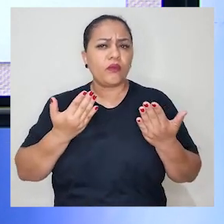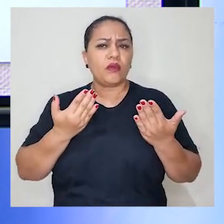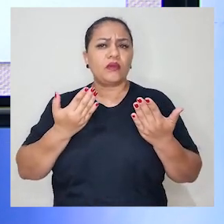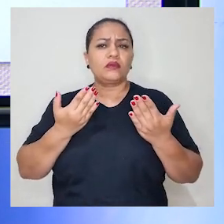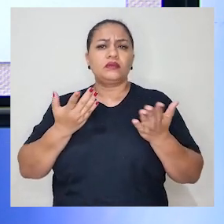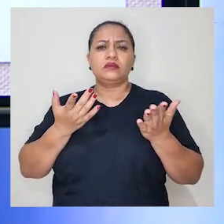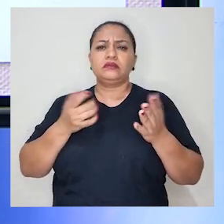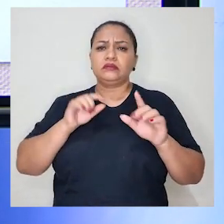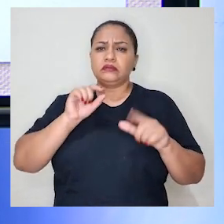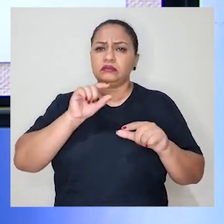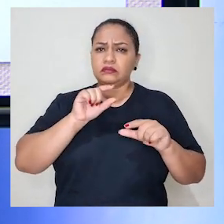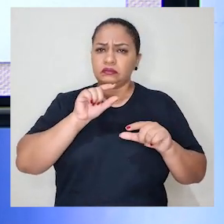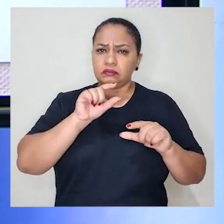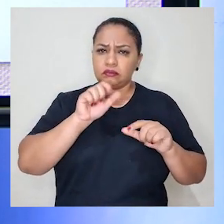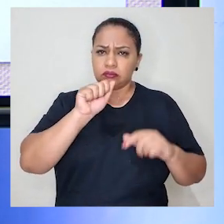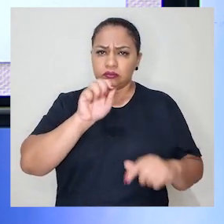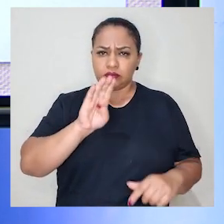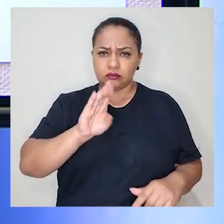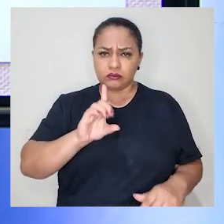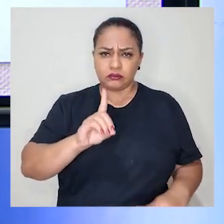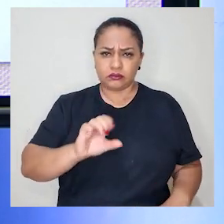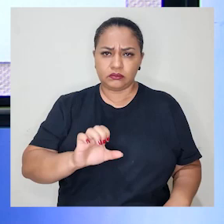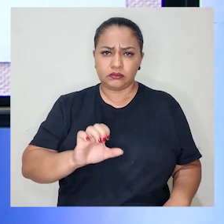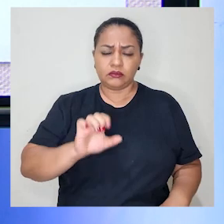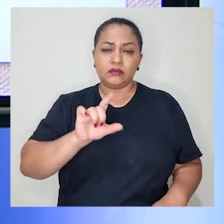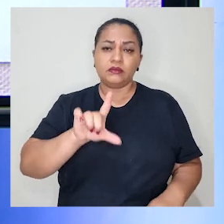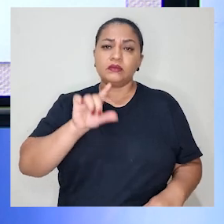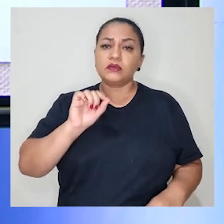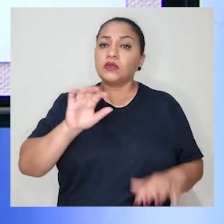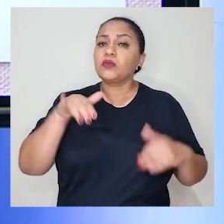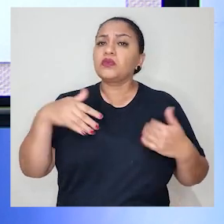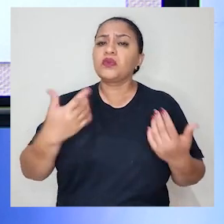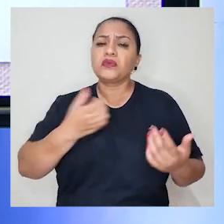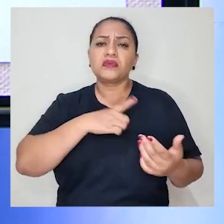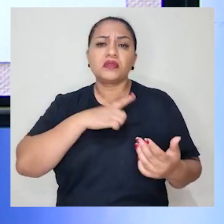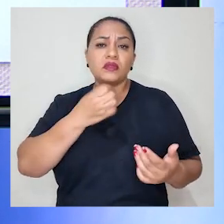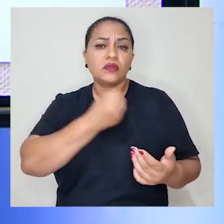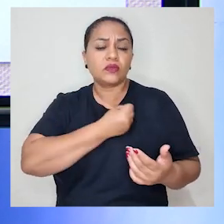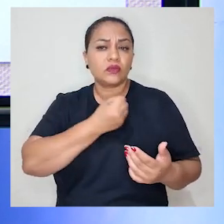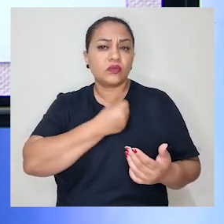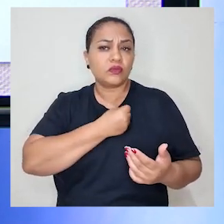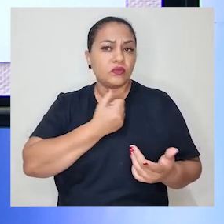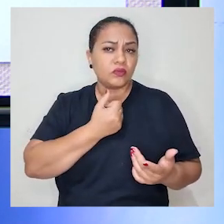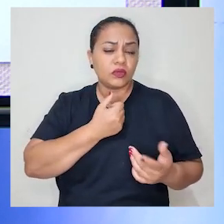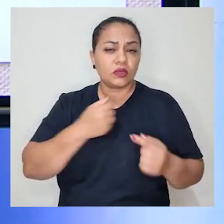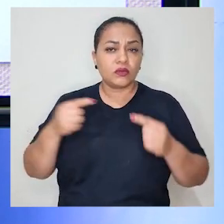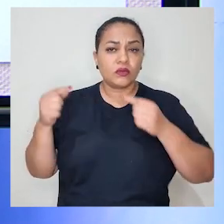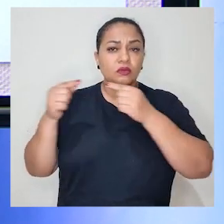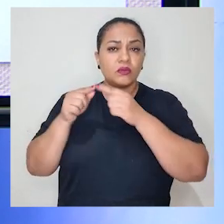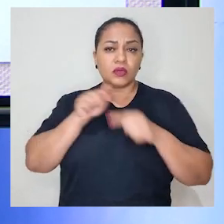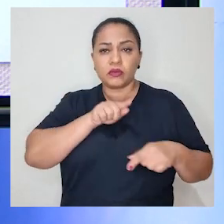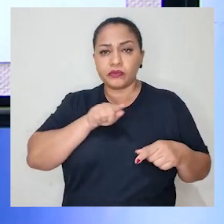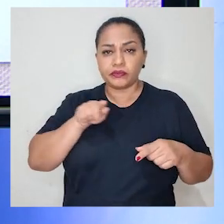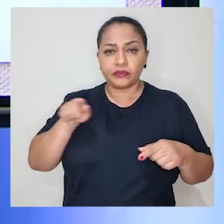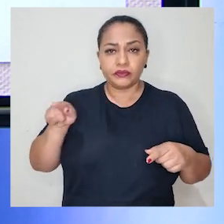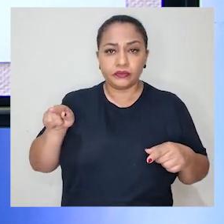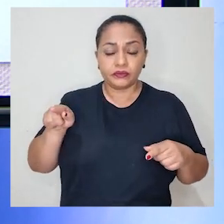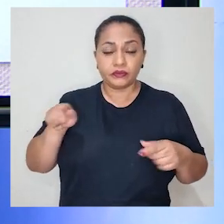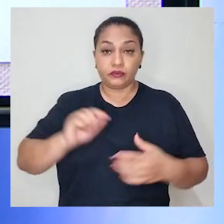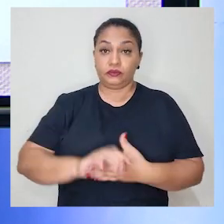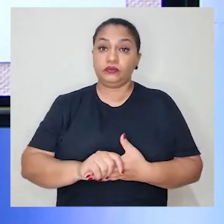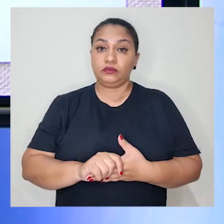alternativas qual delas tem números que terminam nesses números aqui.